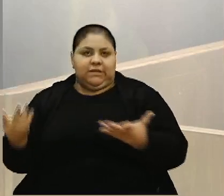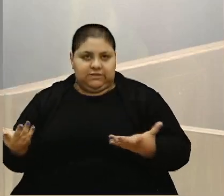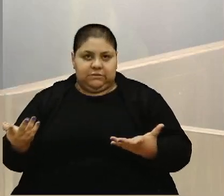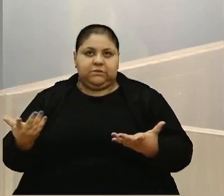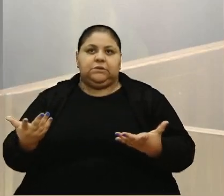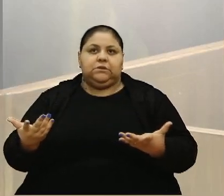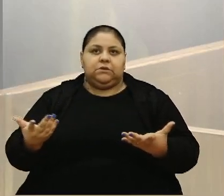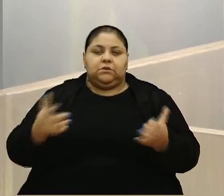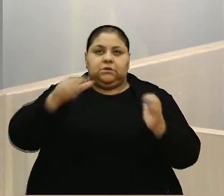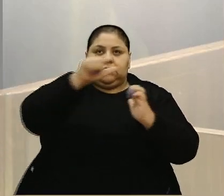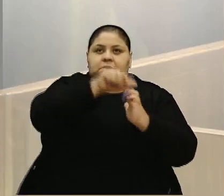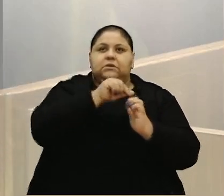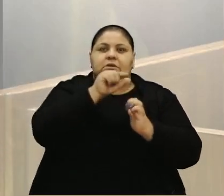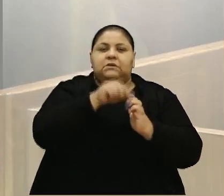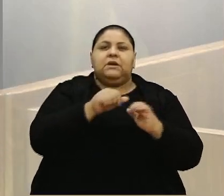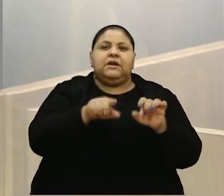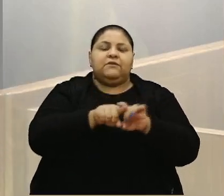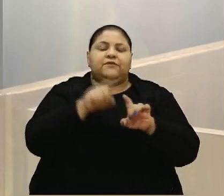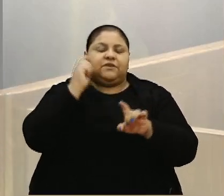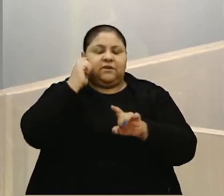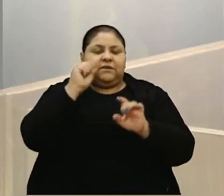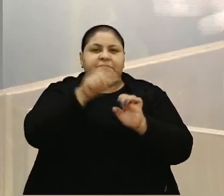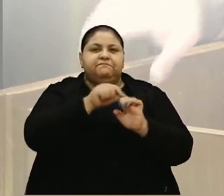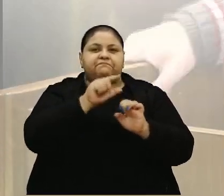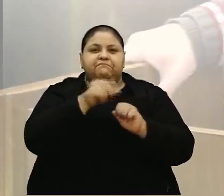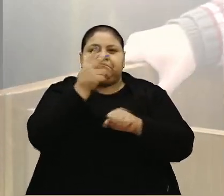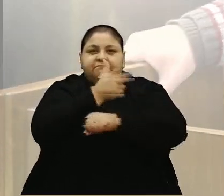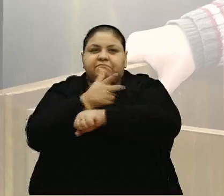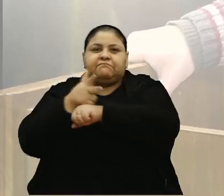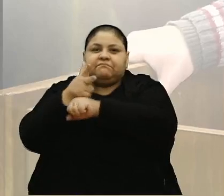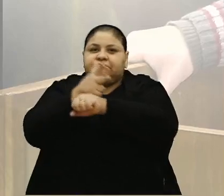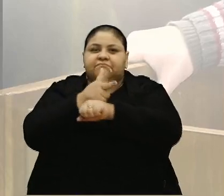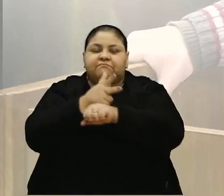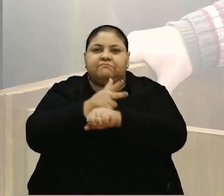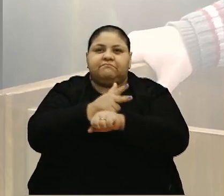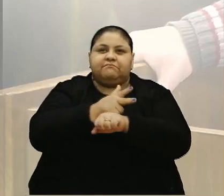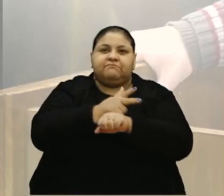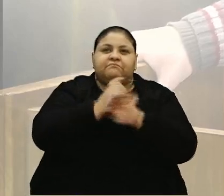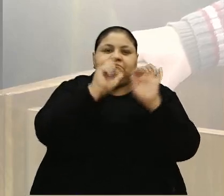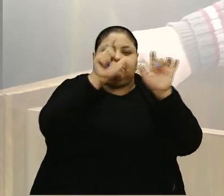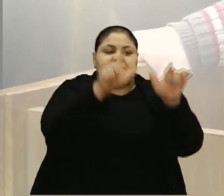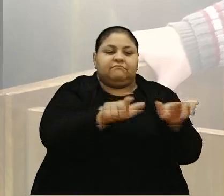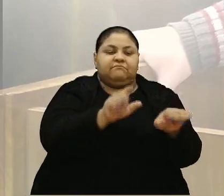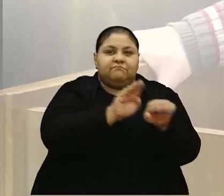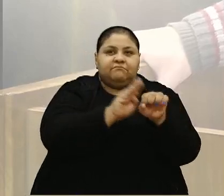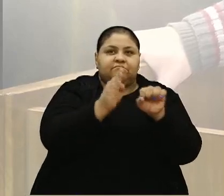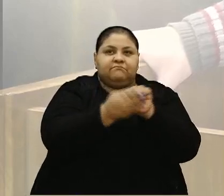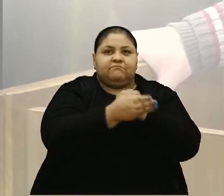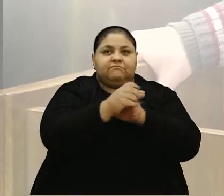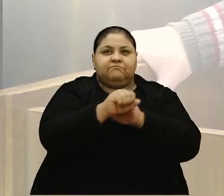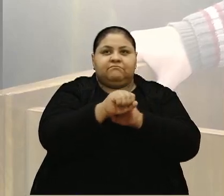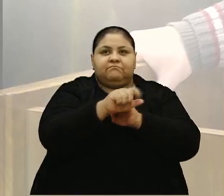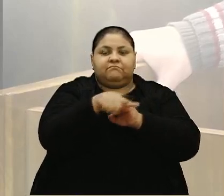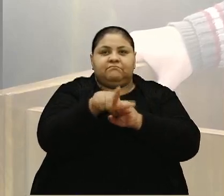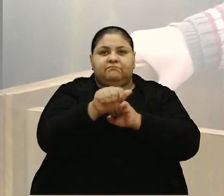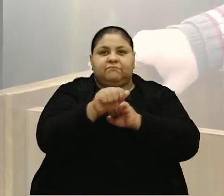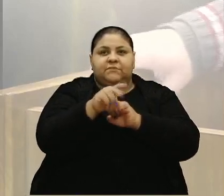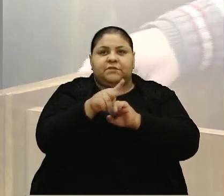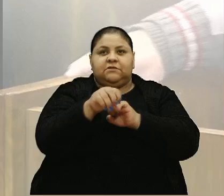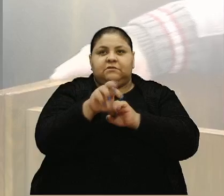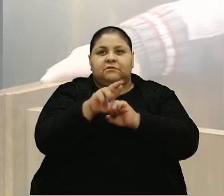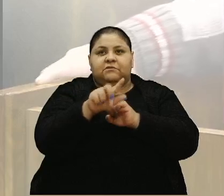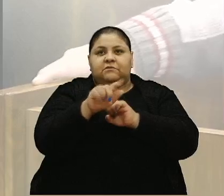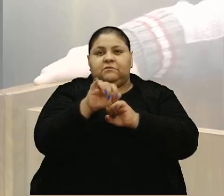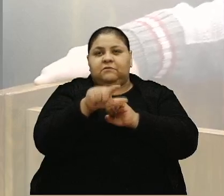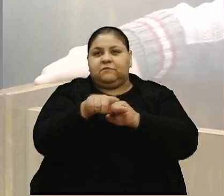Essa empresa do qual nós vamos exibir o vídeo fica localizada no bairro São Virgílio e uma das maiores